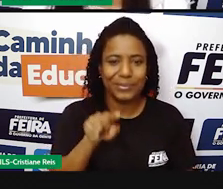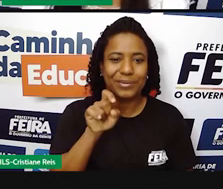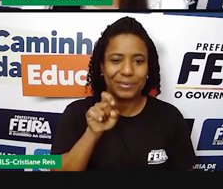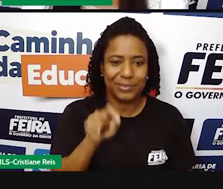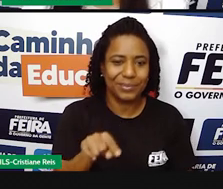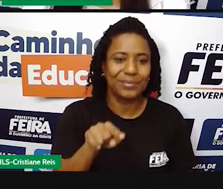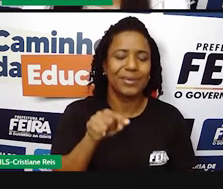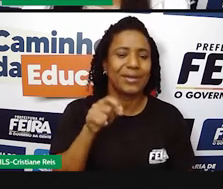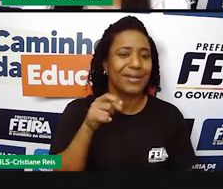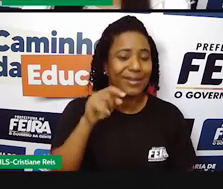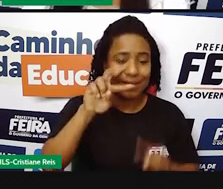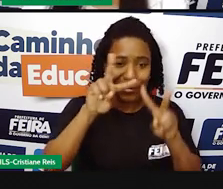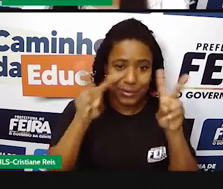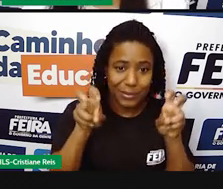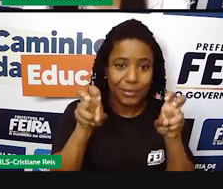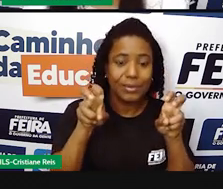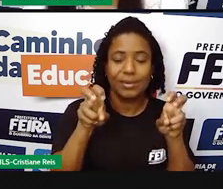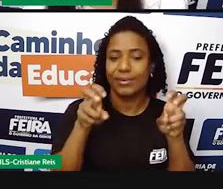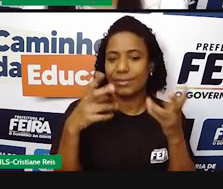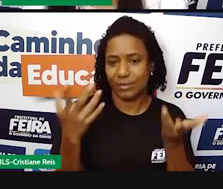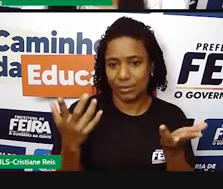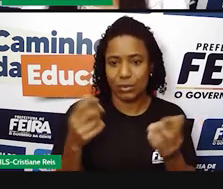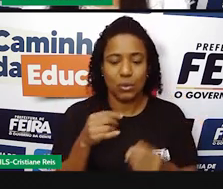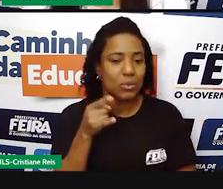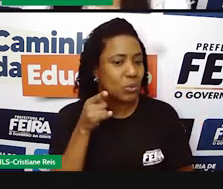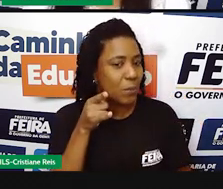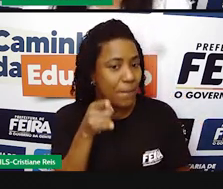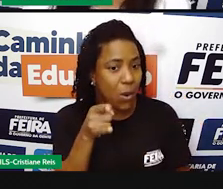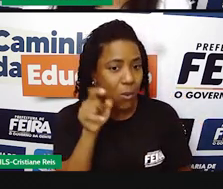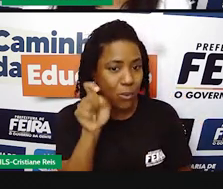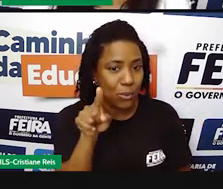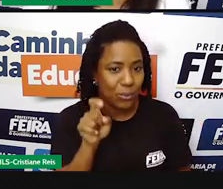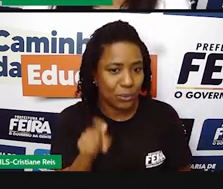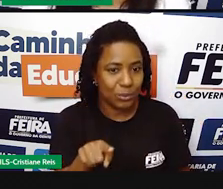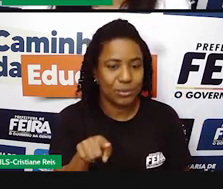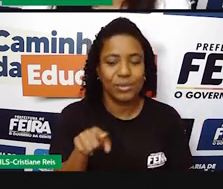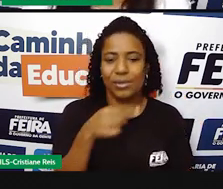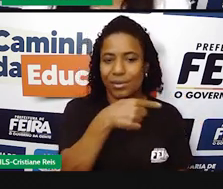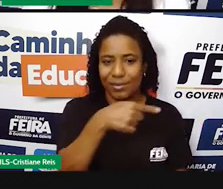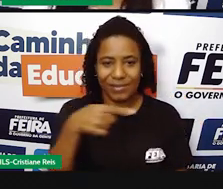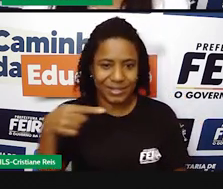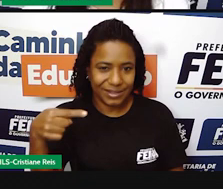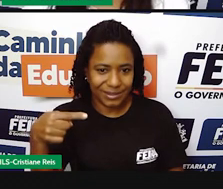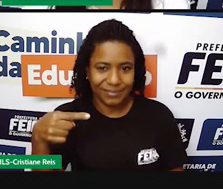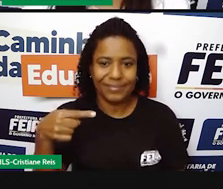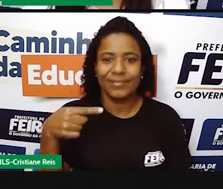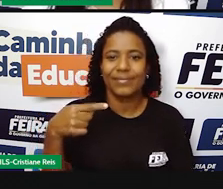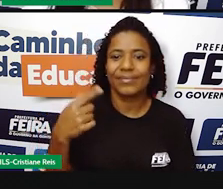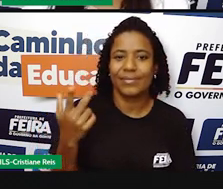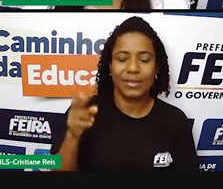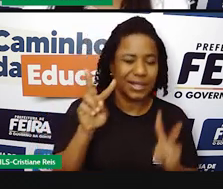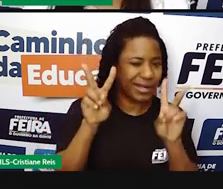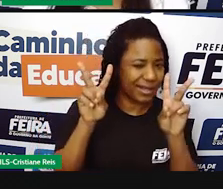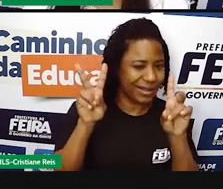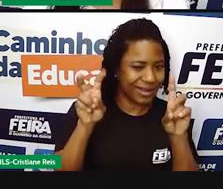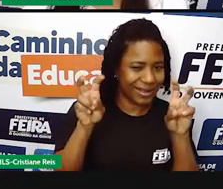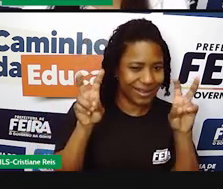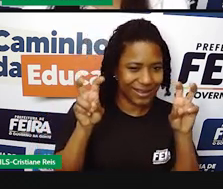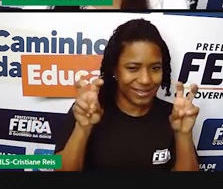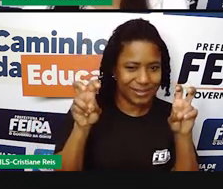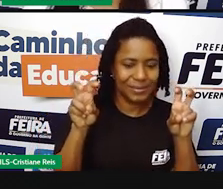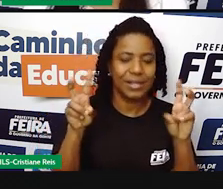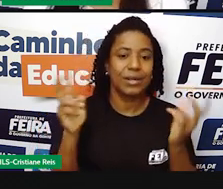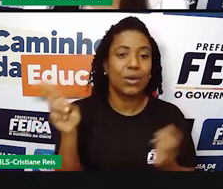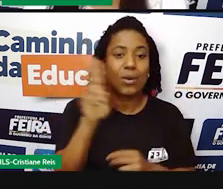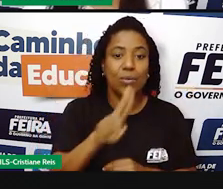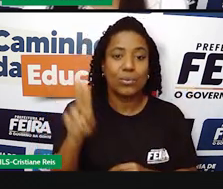gente percebe que, assim, os dois pontos, o travessão, né, a própria aspa, ela pode ser utilizada